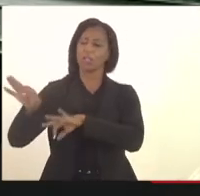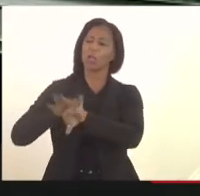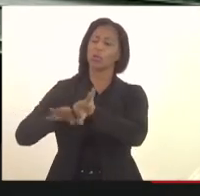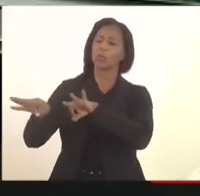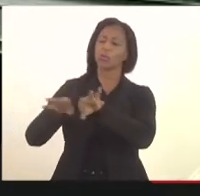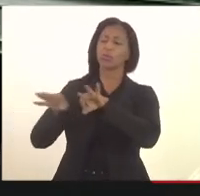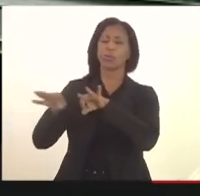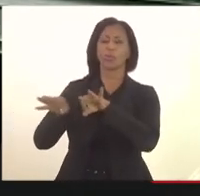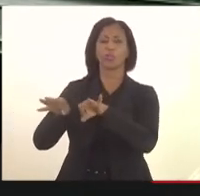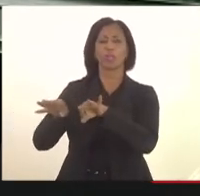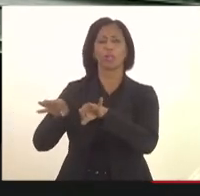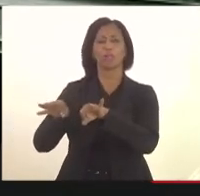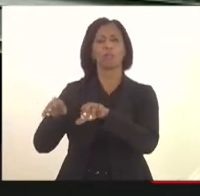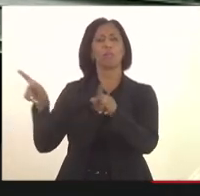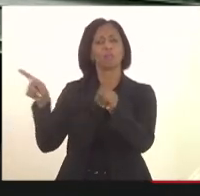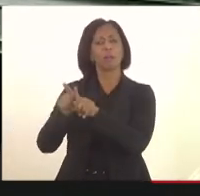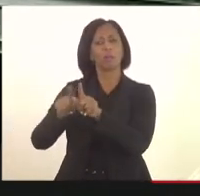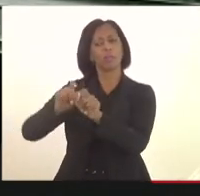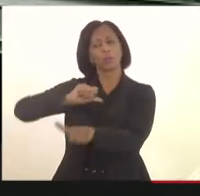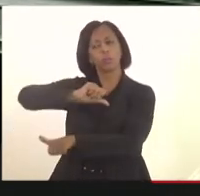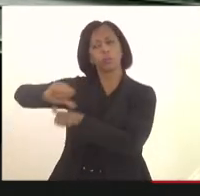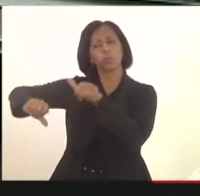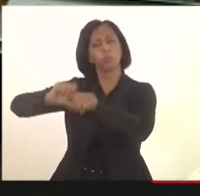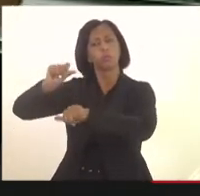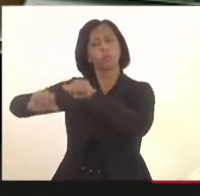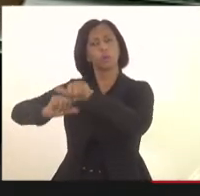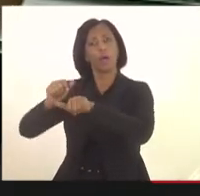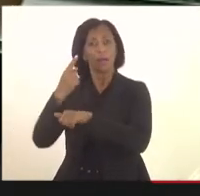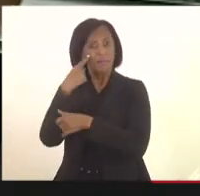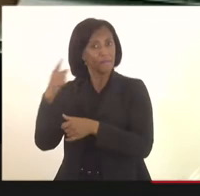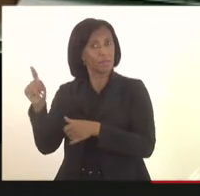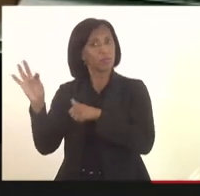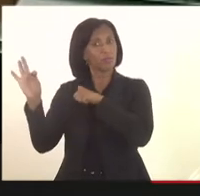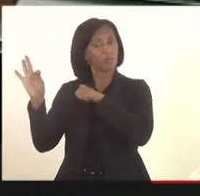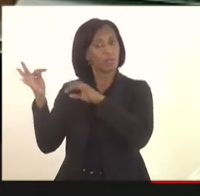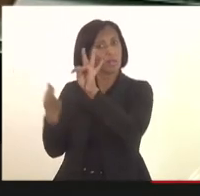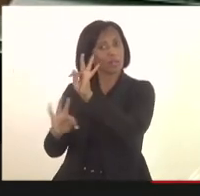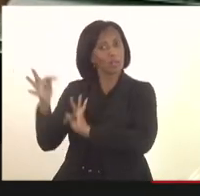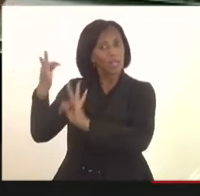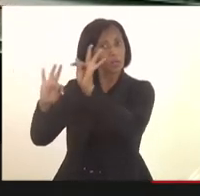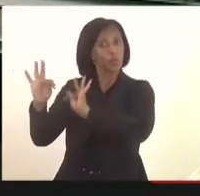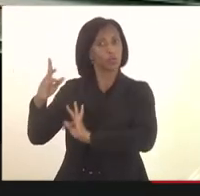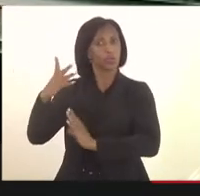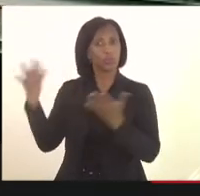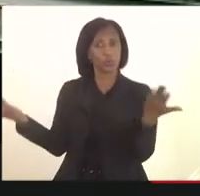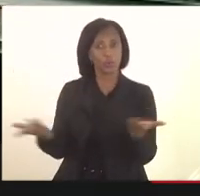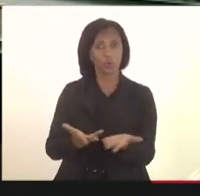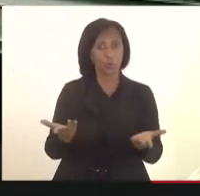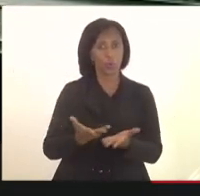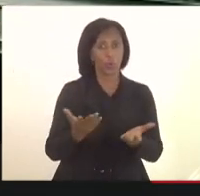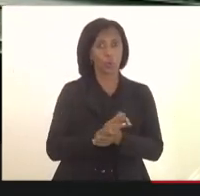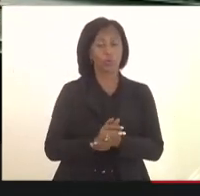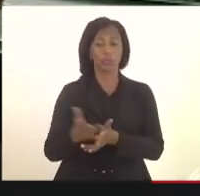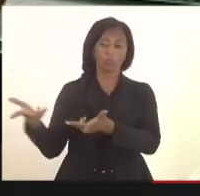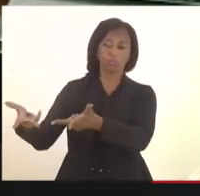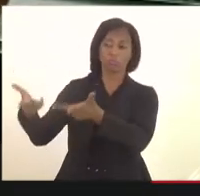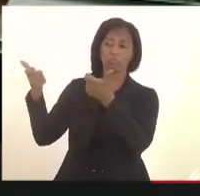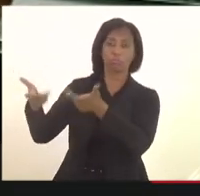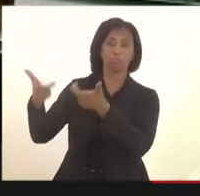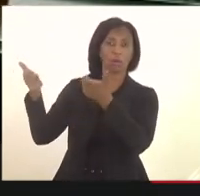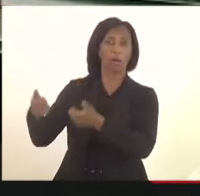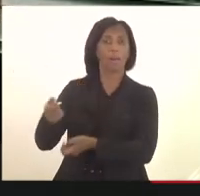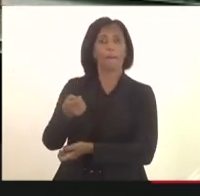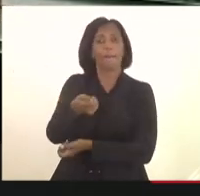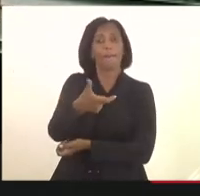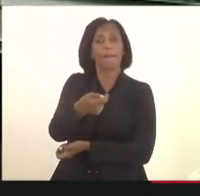de recuperação, visto que a tecnologia que está sendo lá empregada hoje está extraindo pouco óleo.